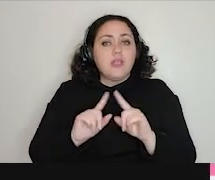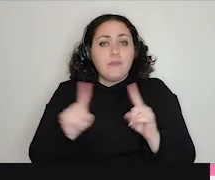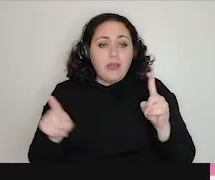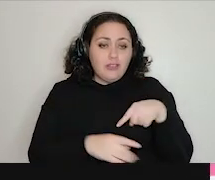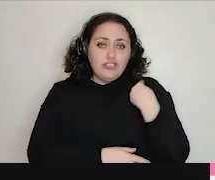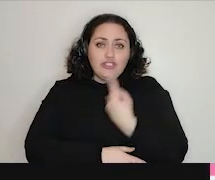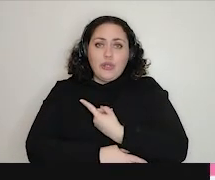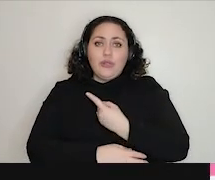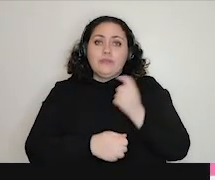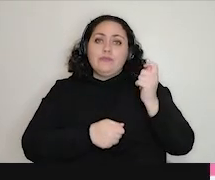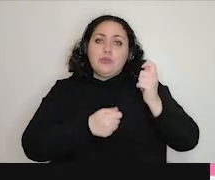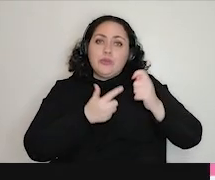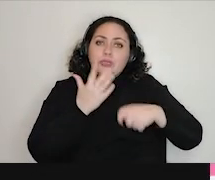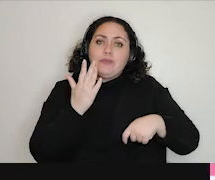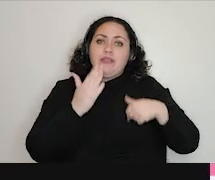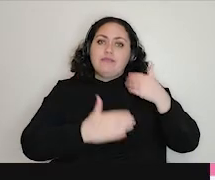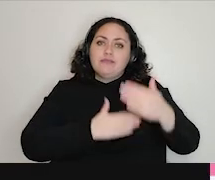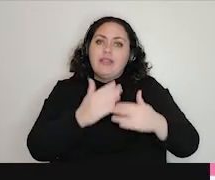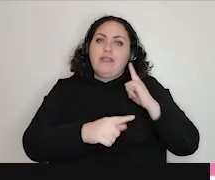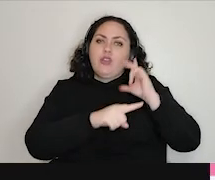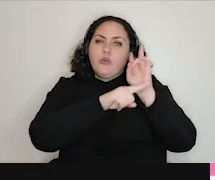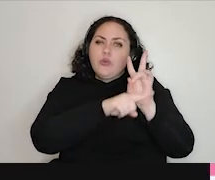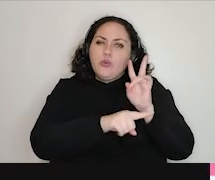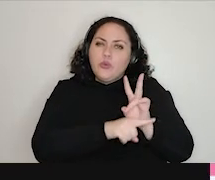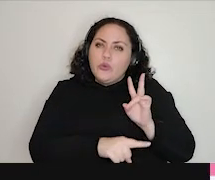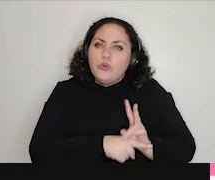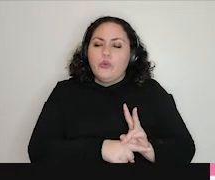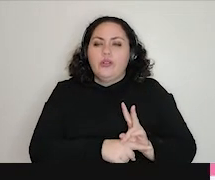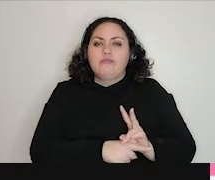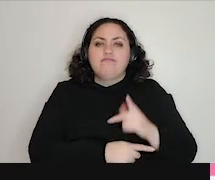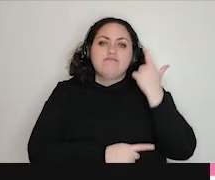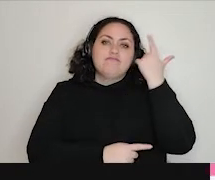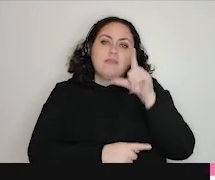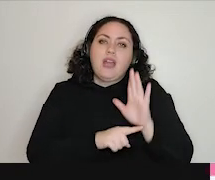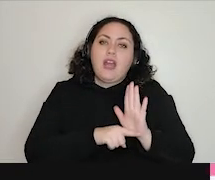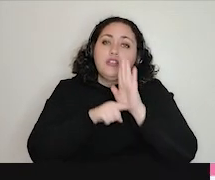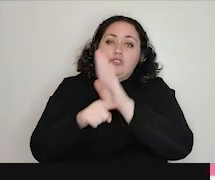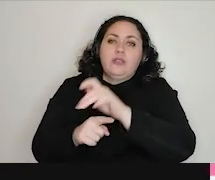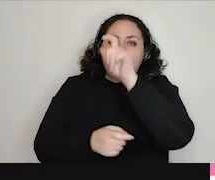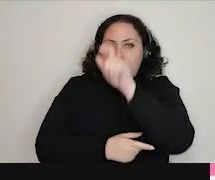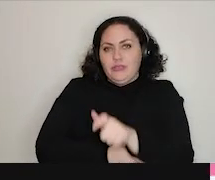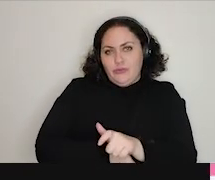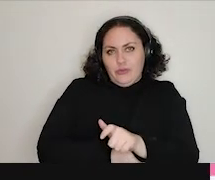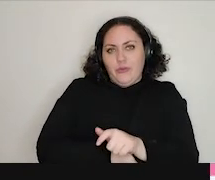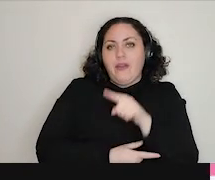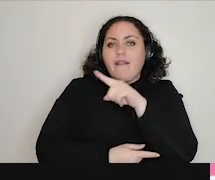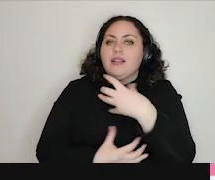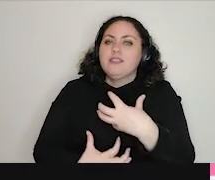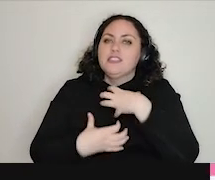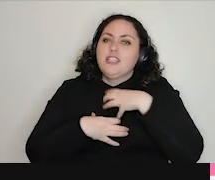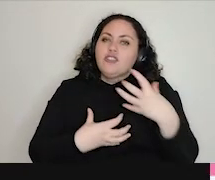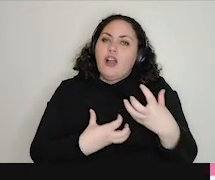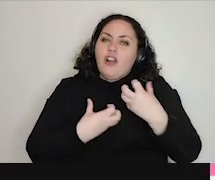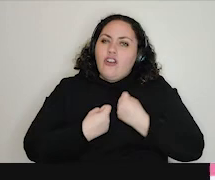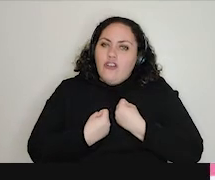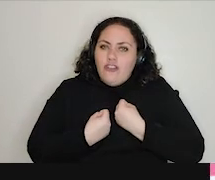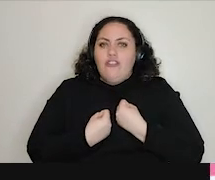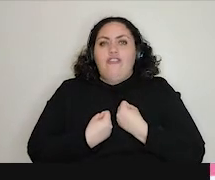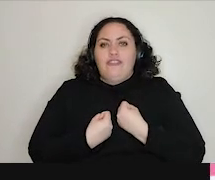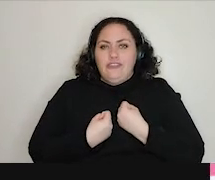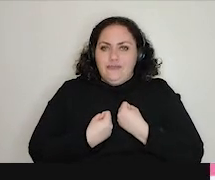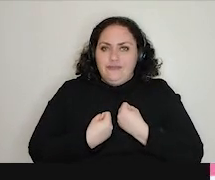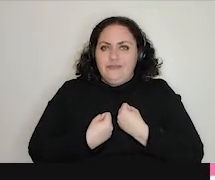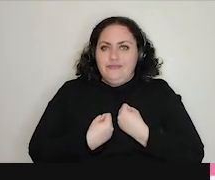a partir das nossas possibilidades, do nosso cuidado, a gente conseguir fazer com que aquela pessoa ela se